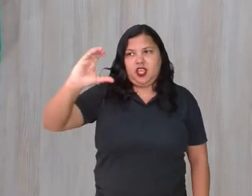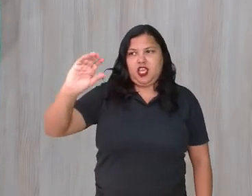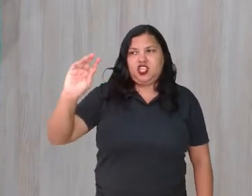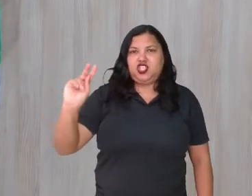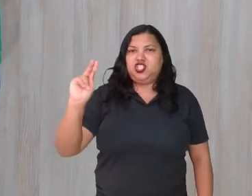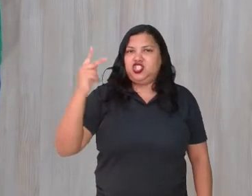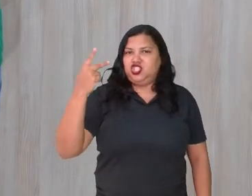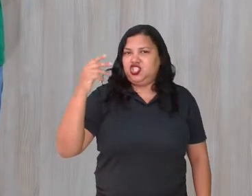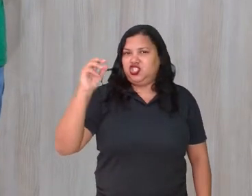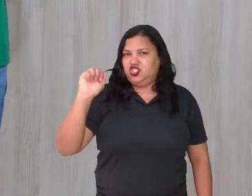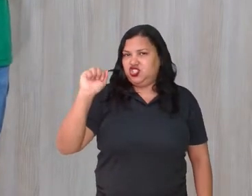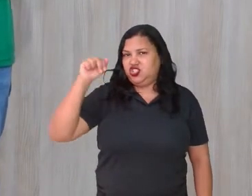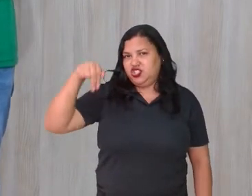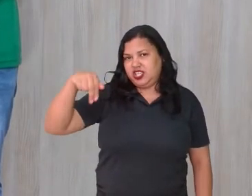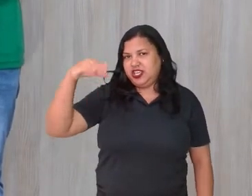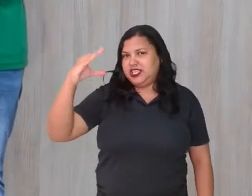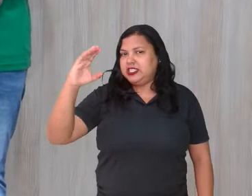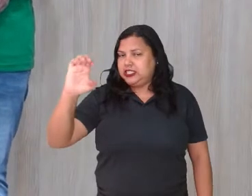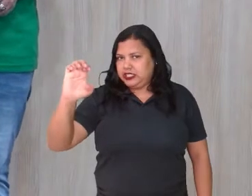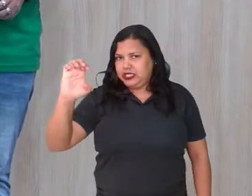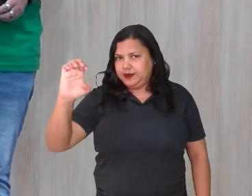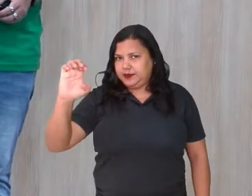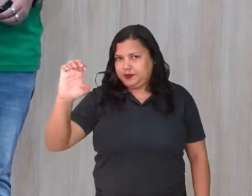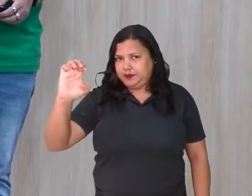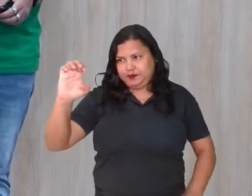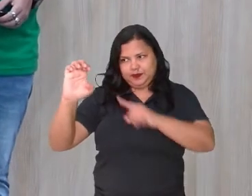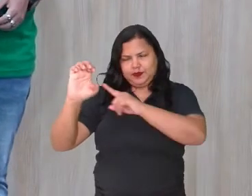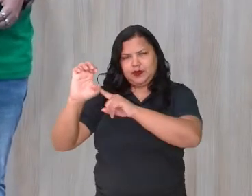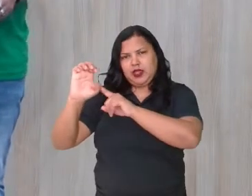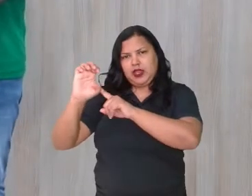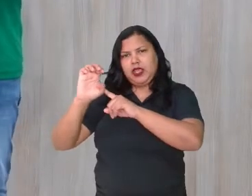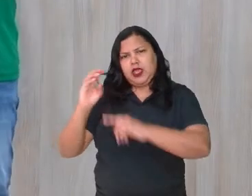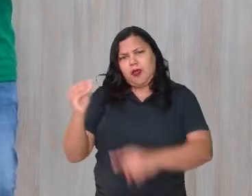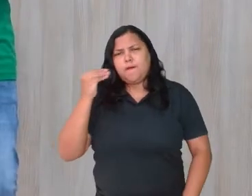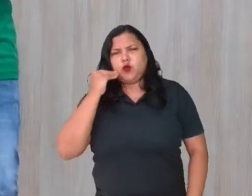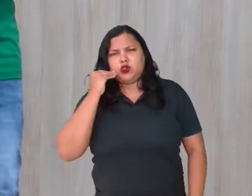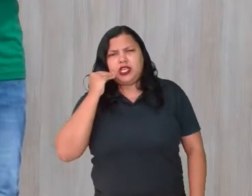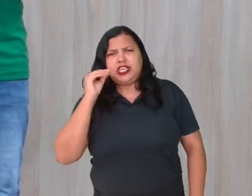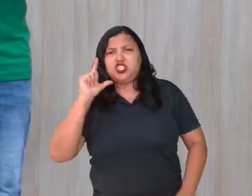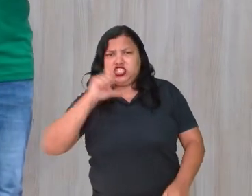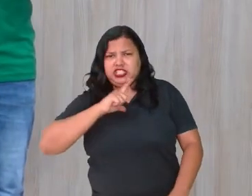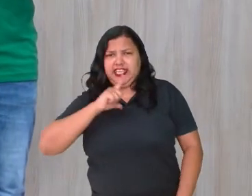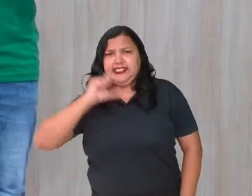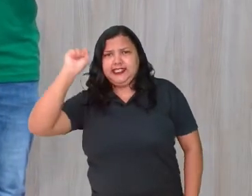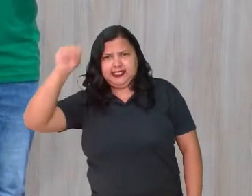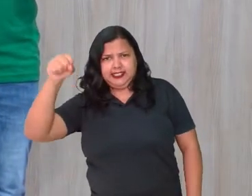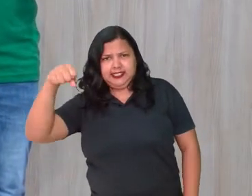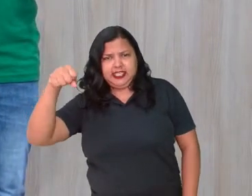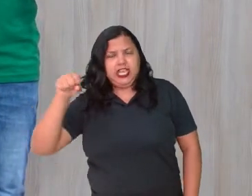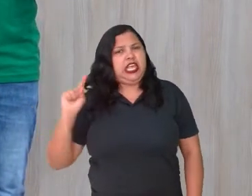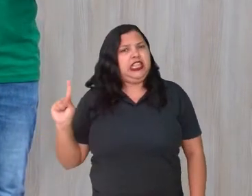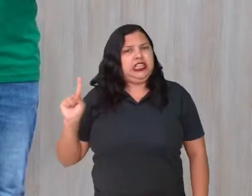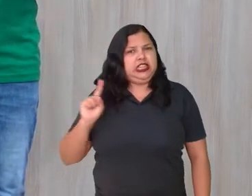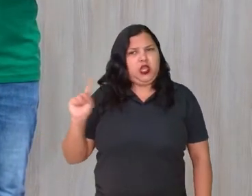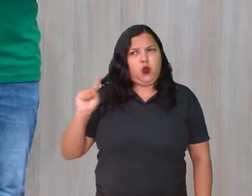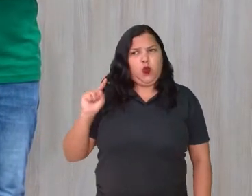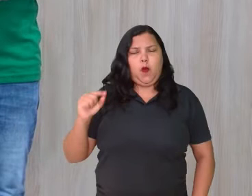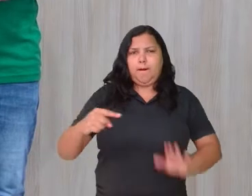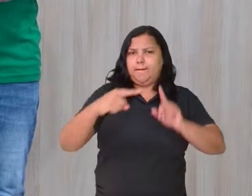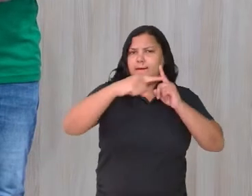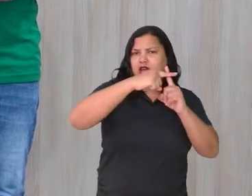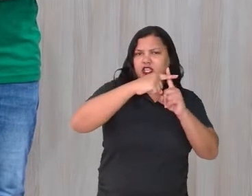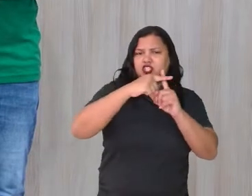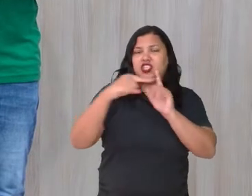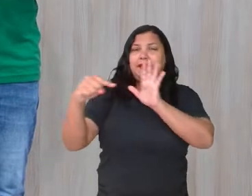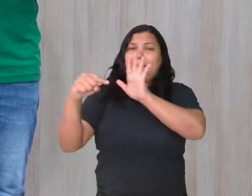chance, menos chance ou não ter chance alguma, tá bom? Percebe que quando eu trouxe aí essa situação da previsão